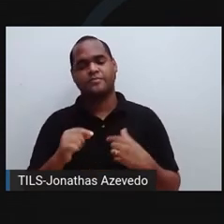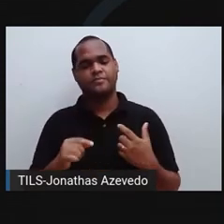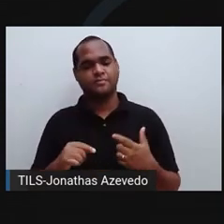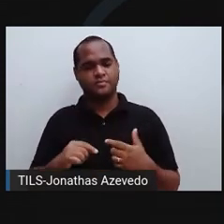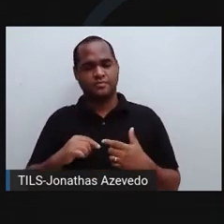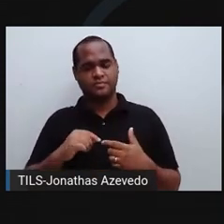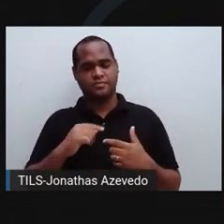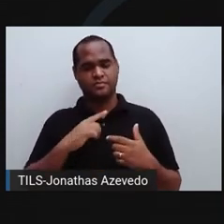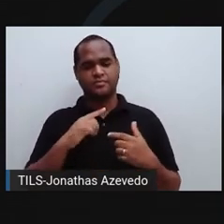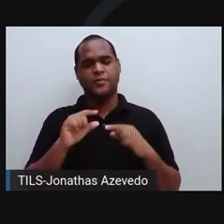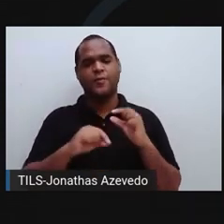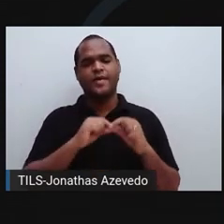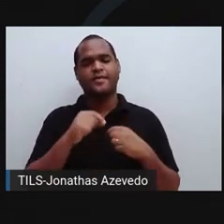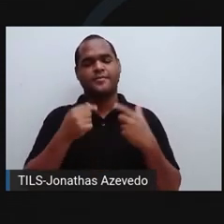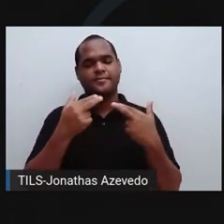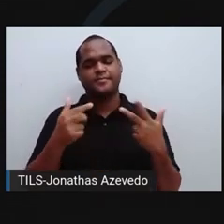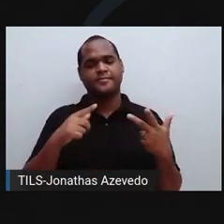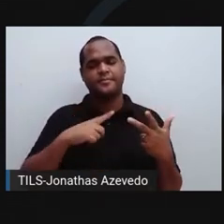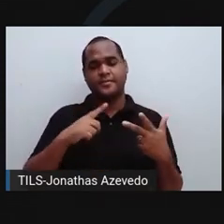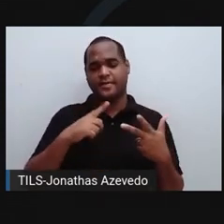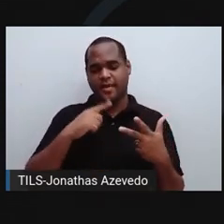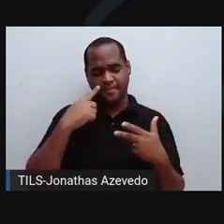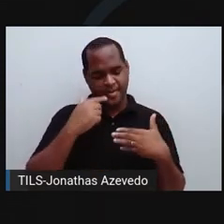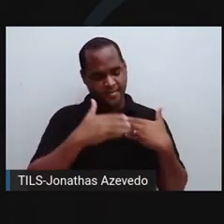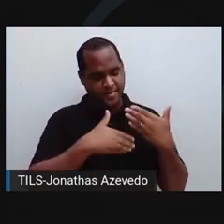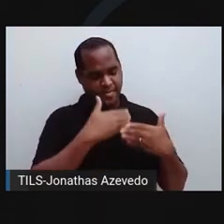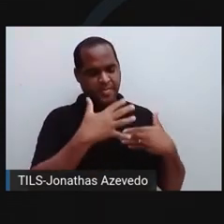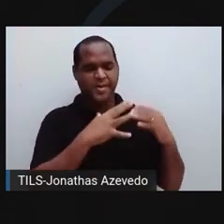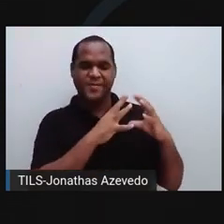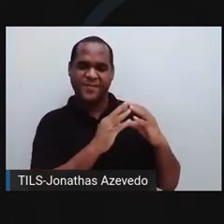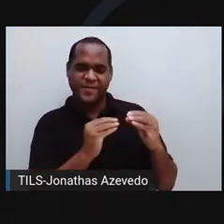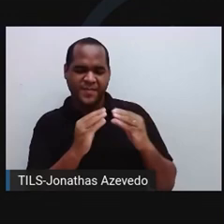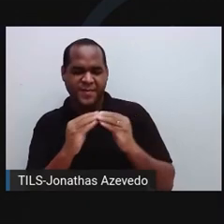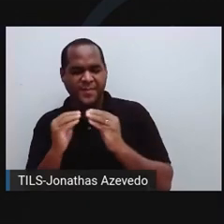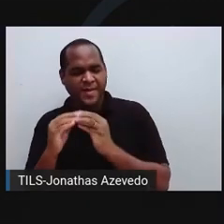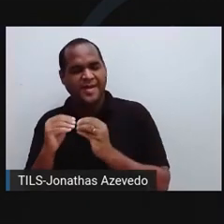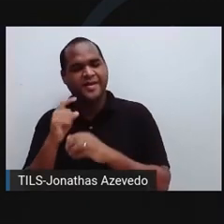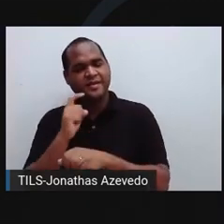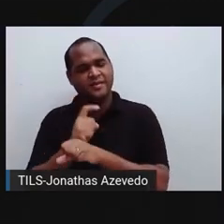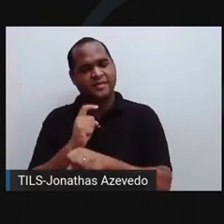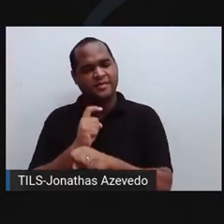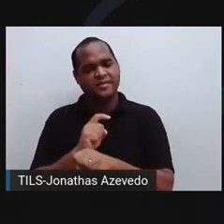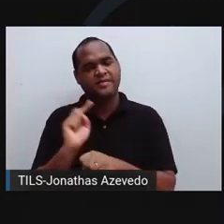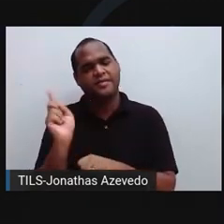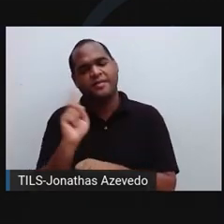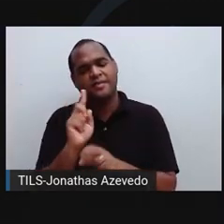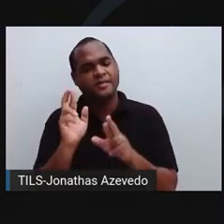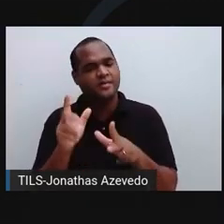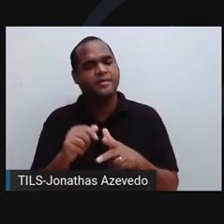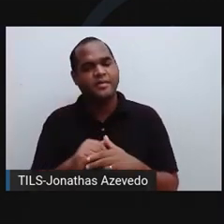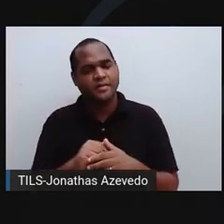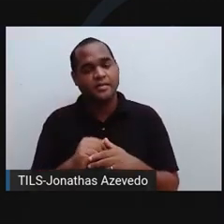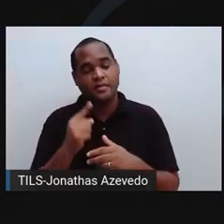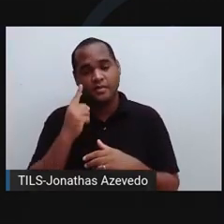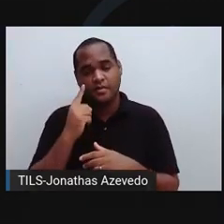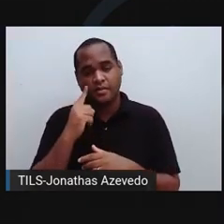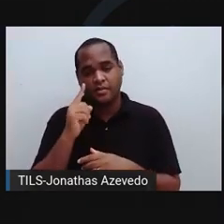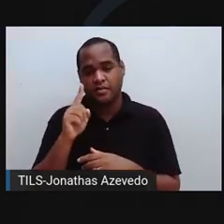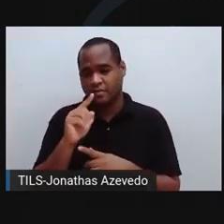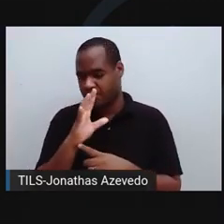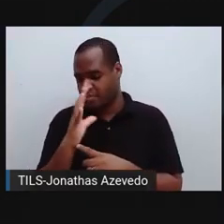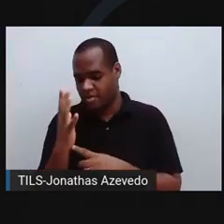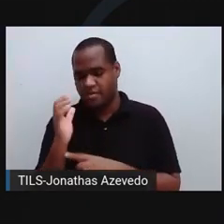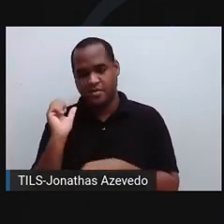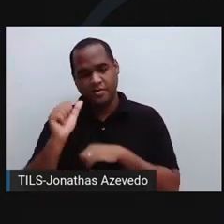natureza. Na natureza não é assim, fulaninho se alimenta de fulaninho e vai indo só isso, não. Essa planta vai virar comida